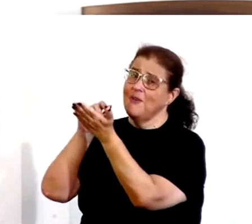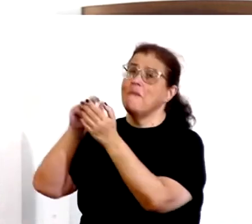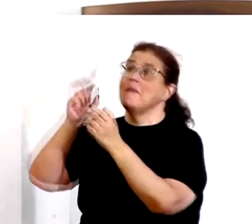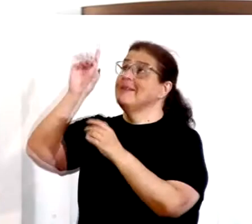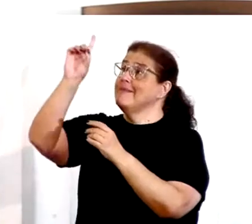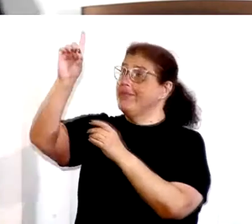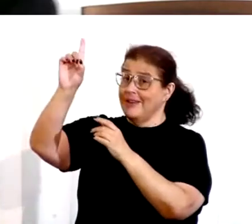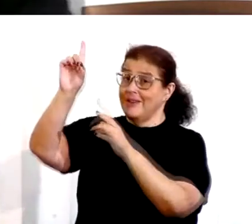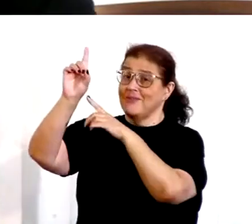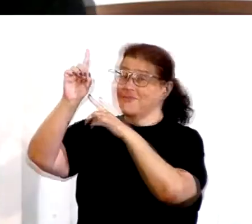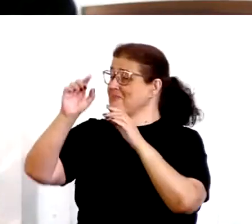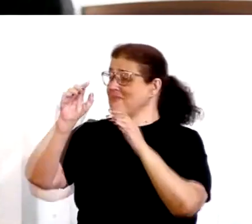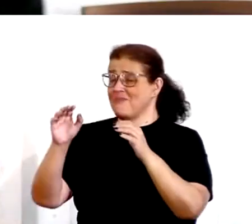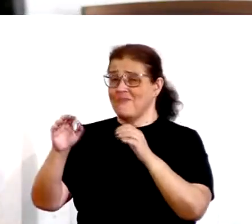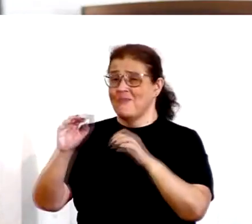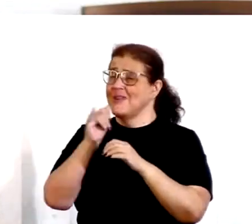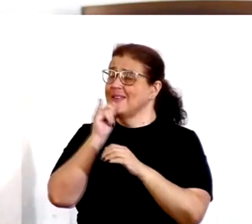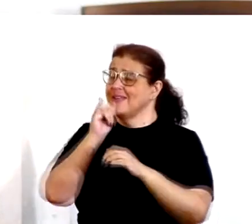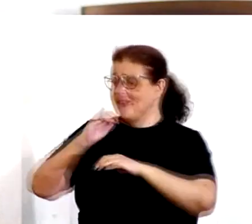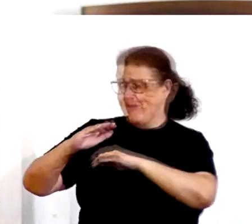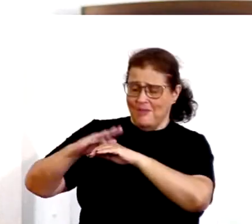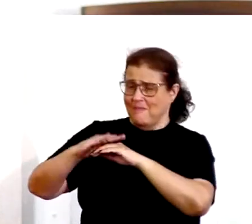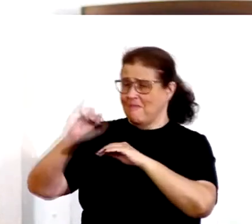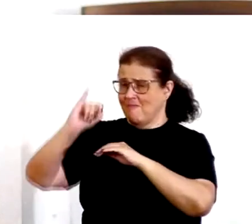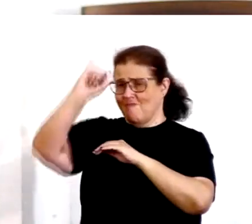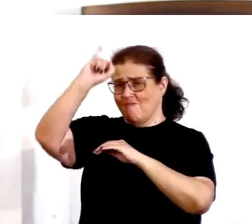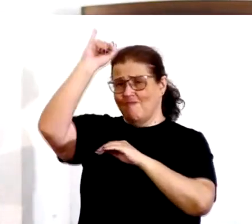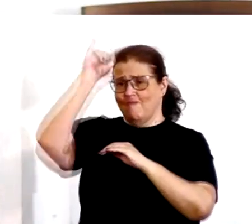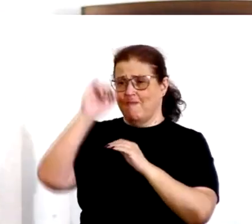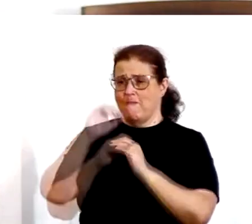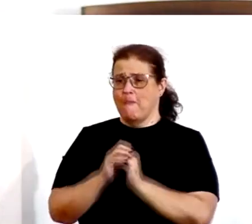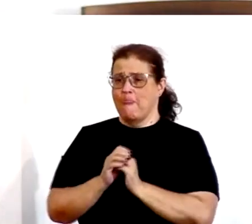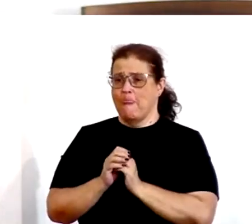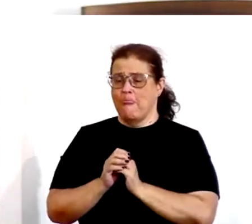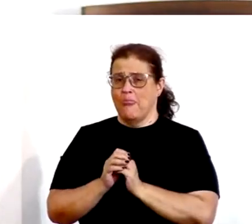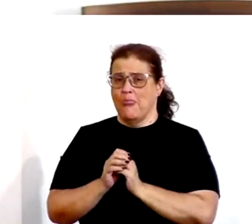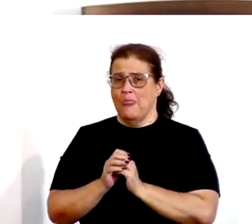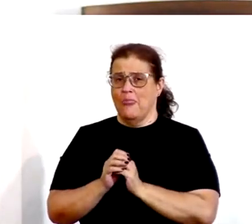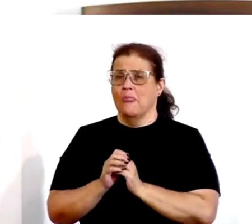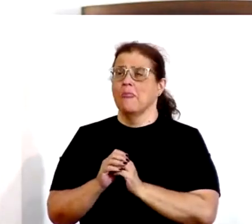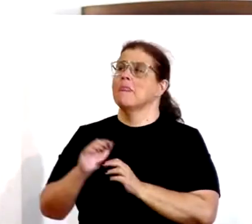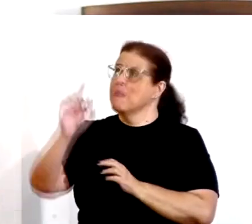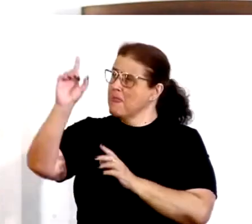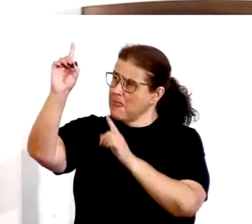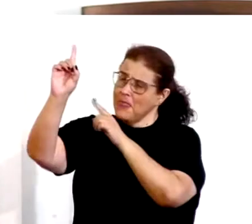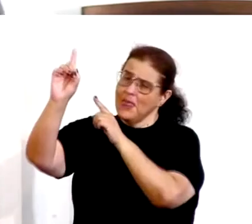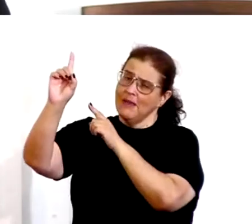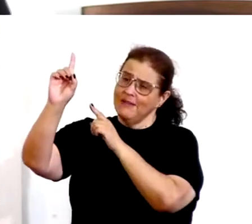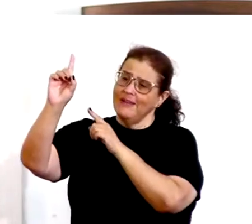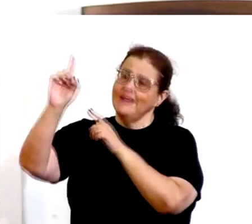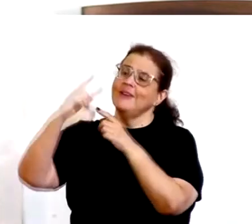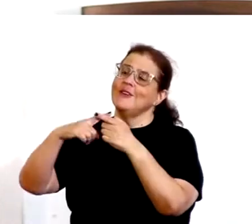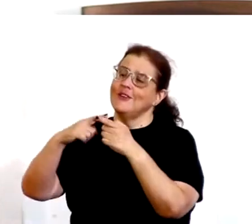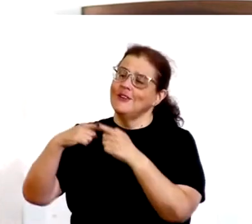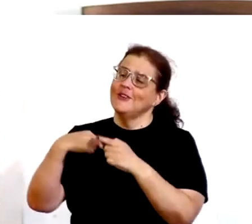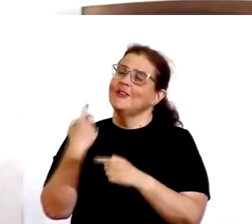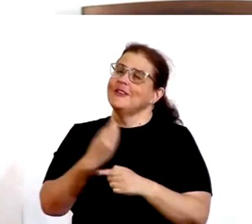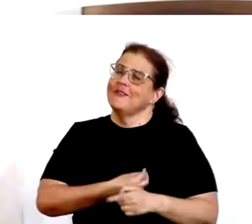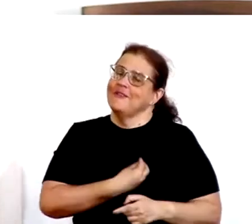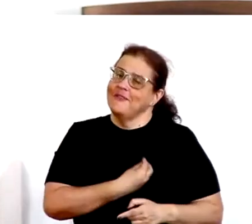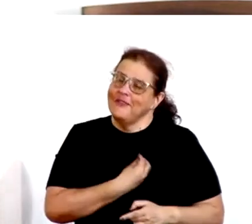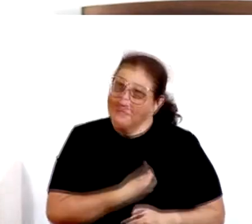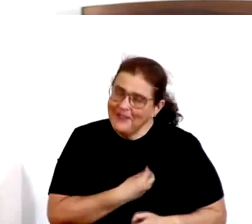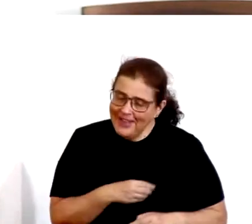supremo porque nós temos nele o meio que nós precisamos para viver neste